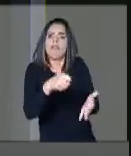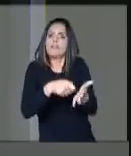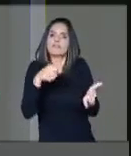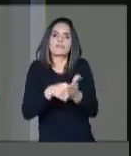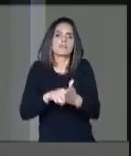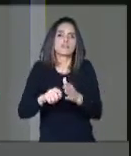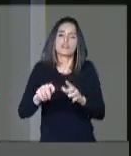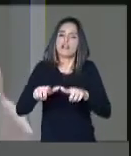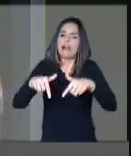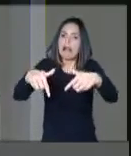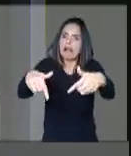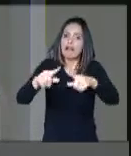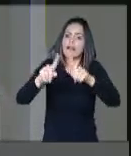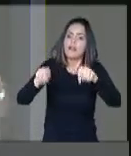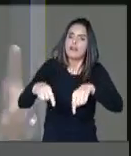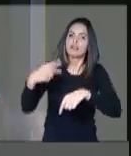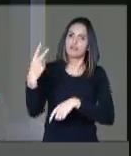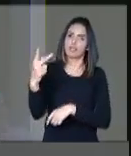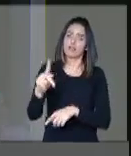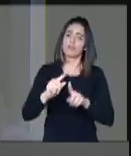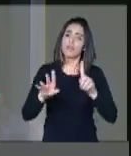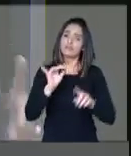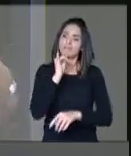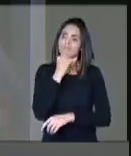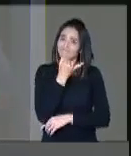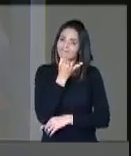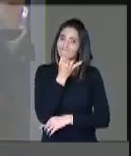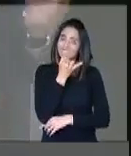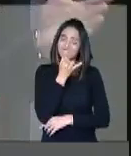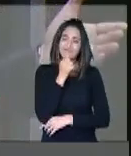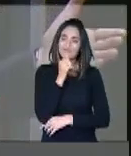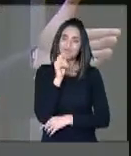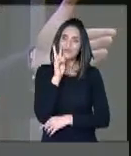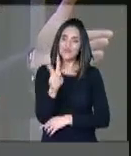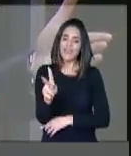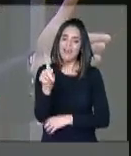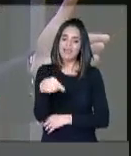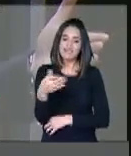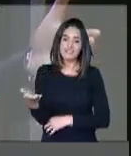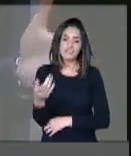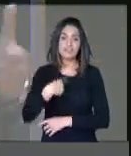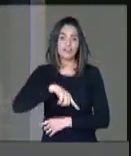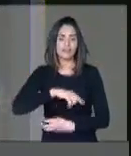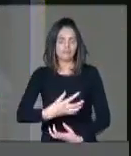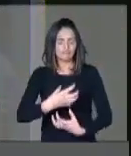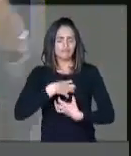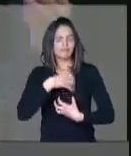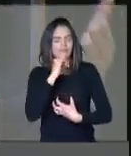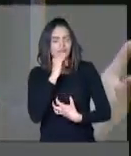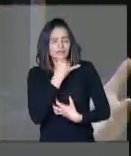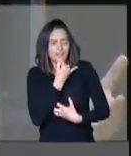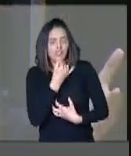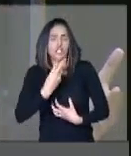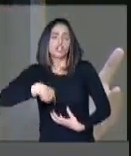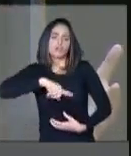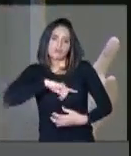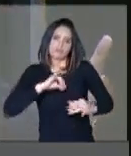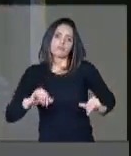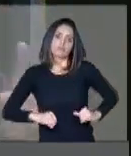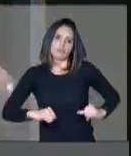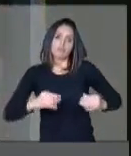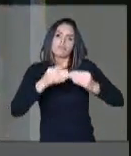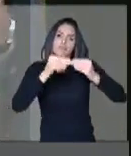o seu cargo. Infelizmente, não é isso que nós temos visto, para a tristeza de todos nós, porque isso afeta a todos